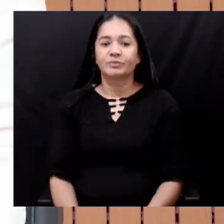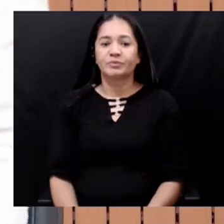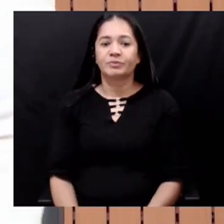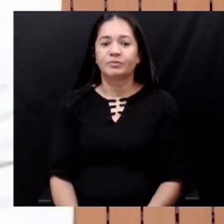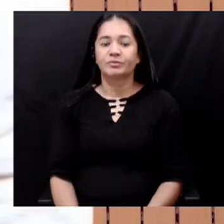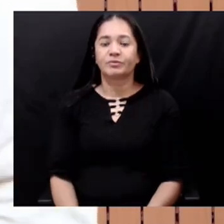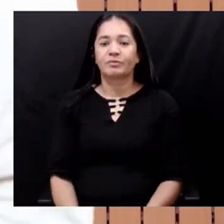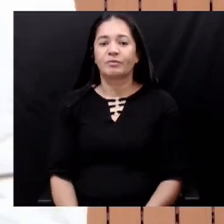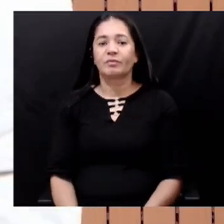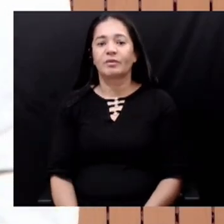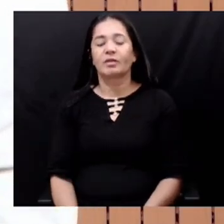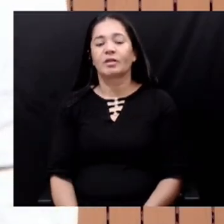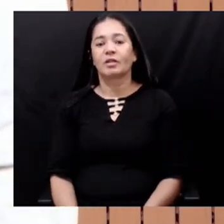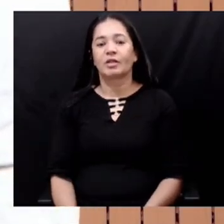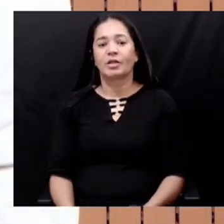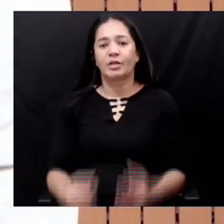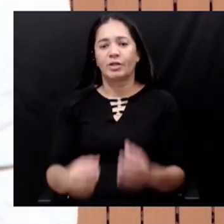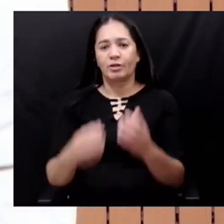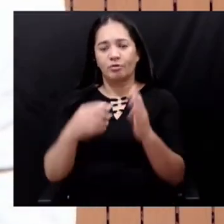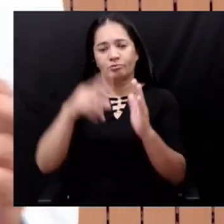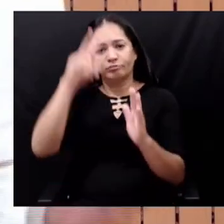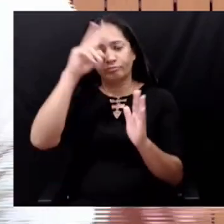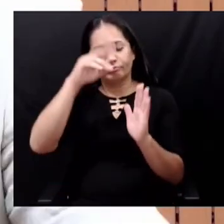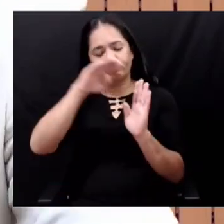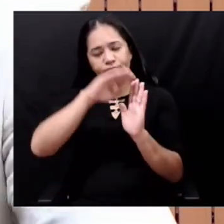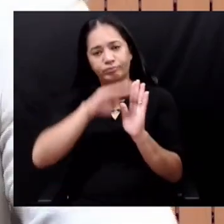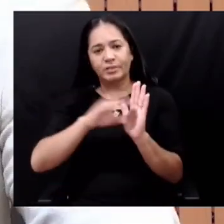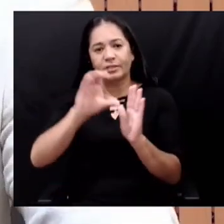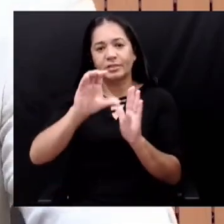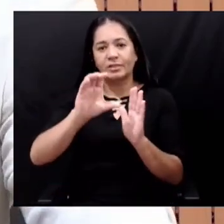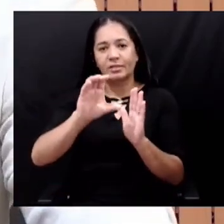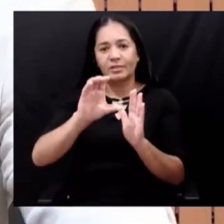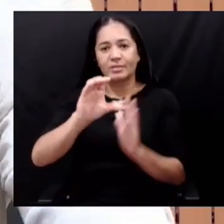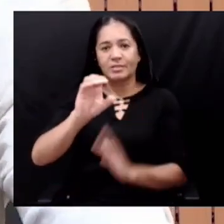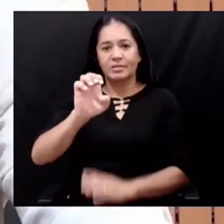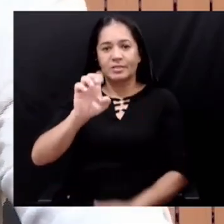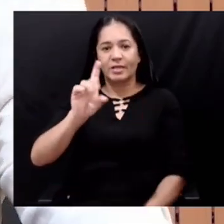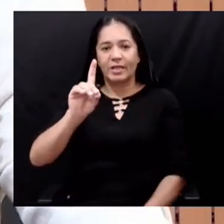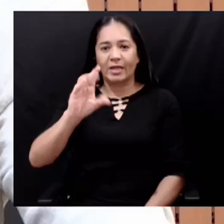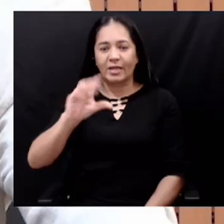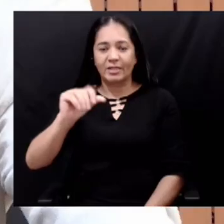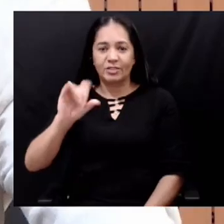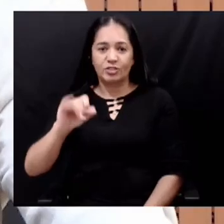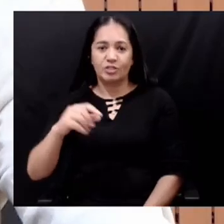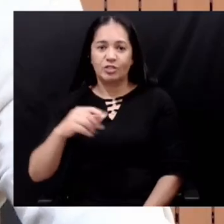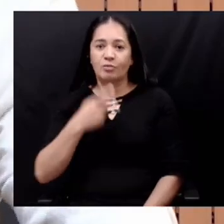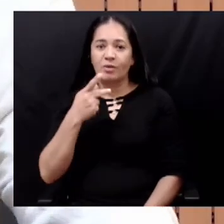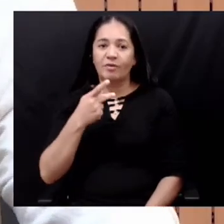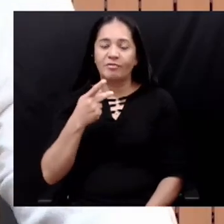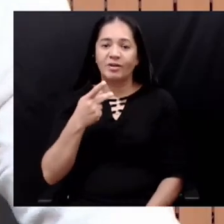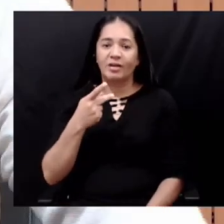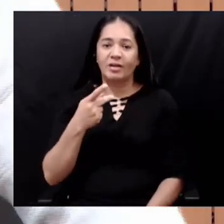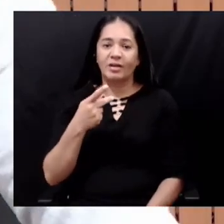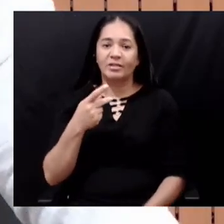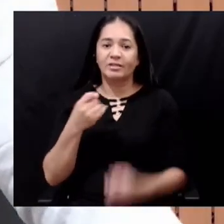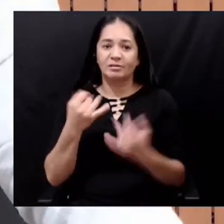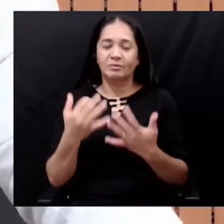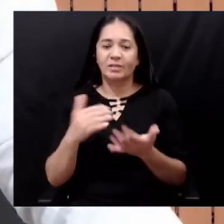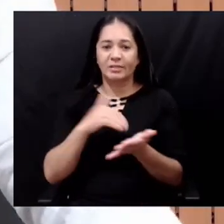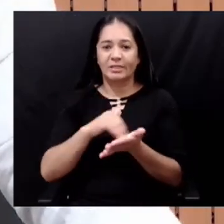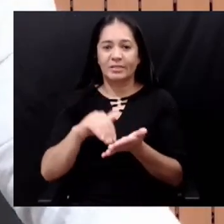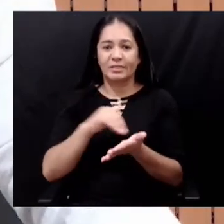mas eu gostaria de reproduzir uma fala que não é a fala minha, a fala da secretária Zara Figueiredo,